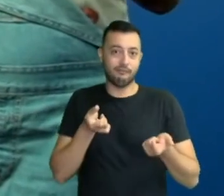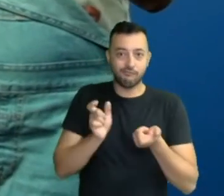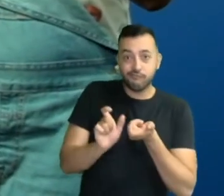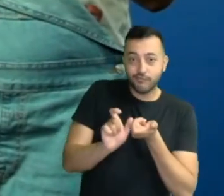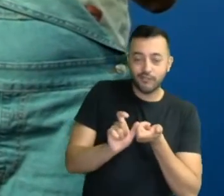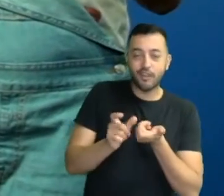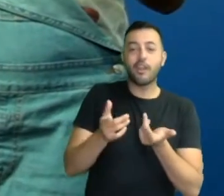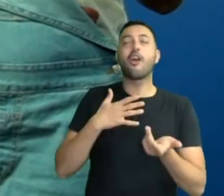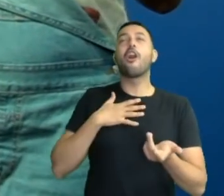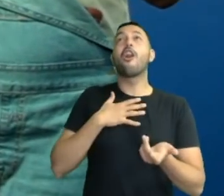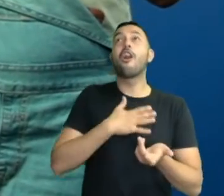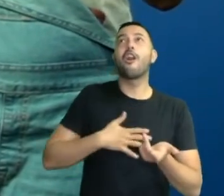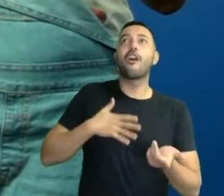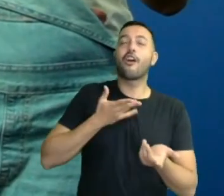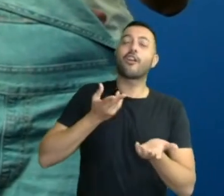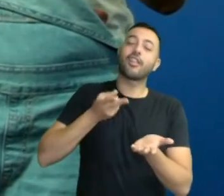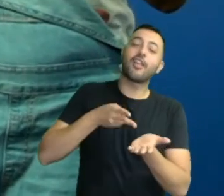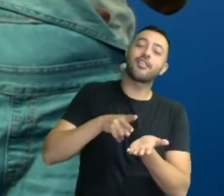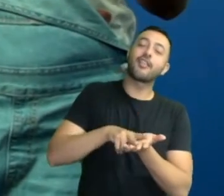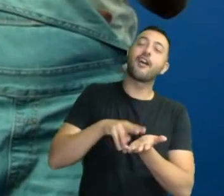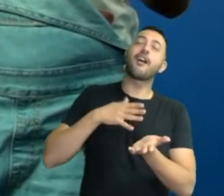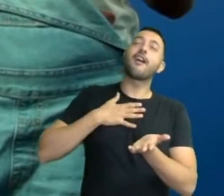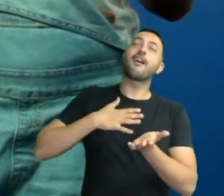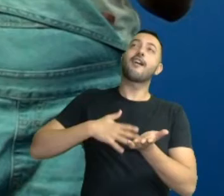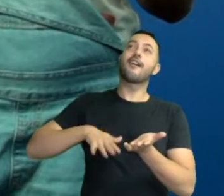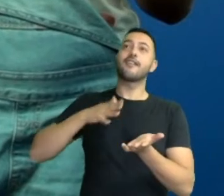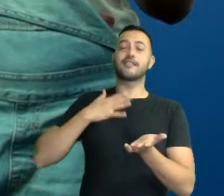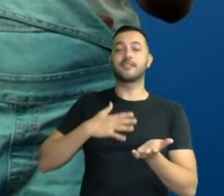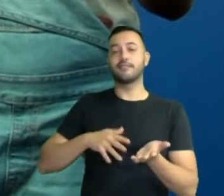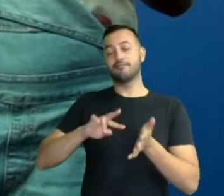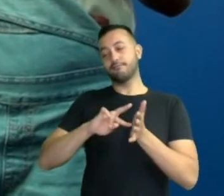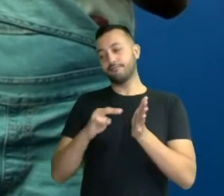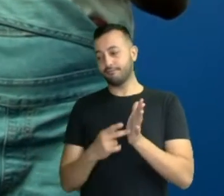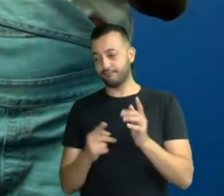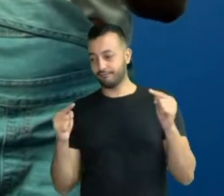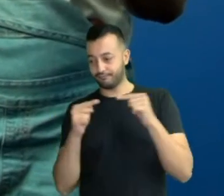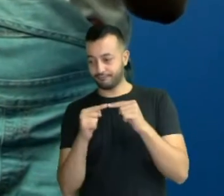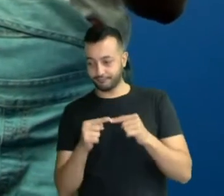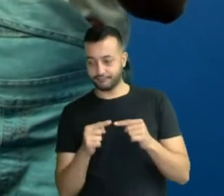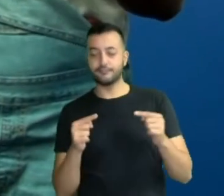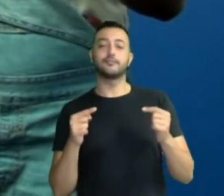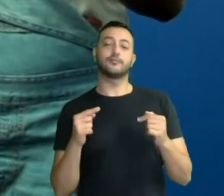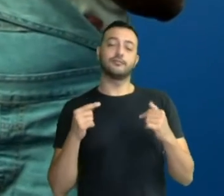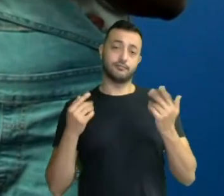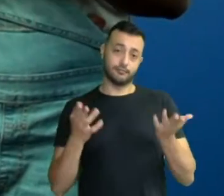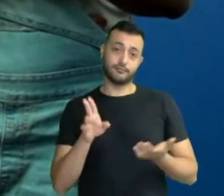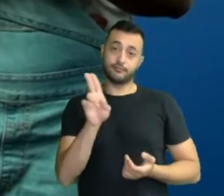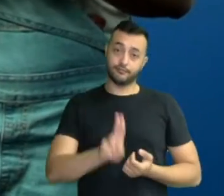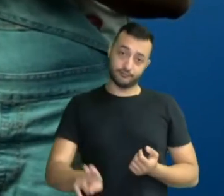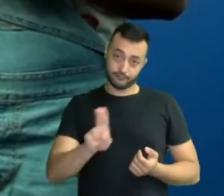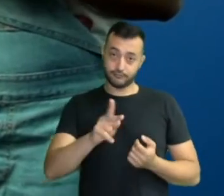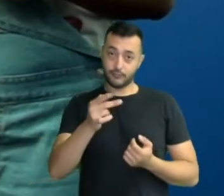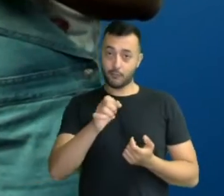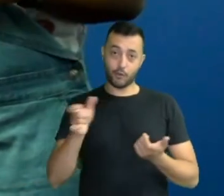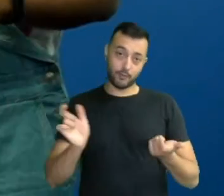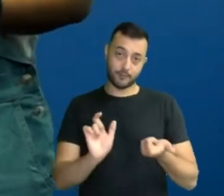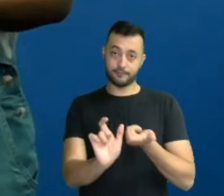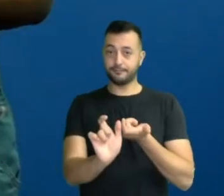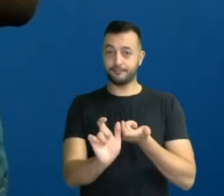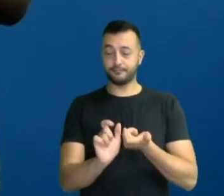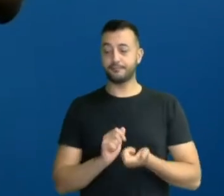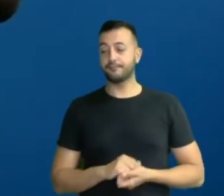de deitar-me, descansar, recostar. São todos sinônimos. E aí a gente usa na forma pronominal do